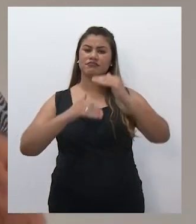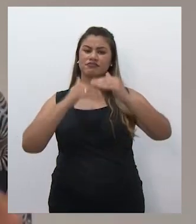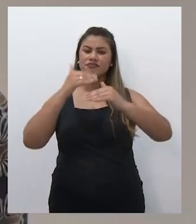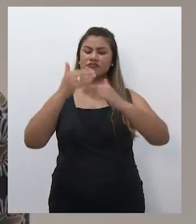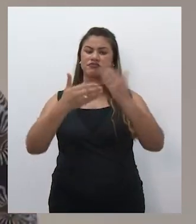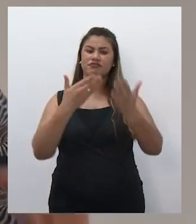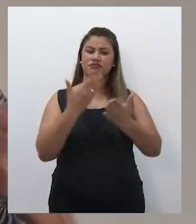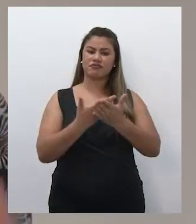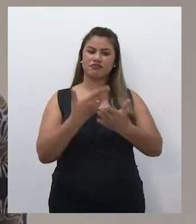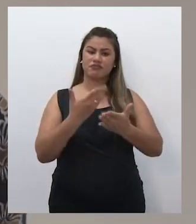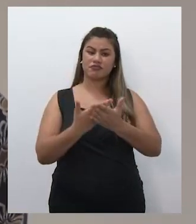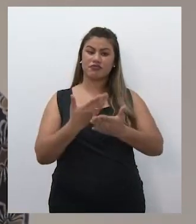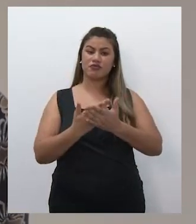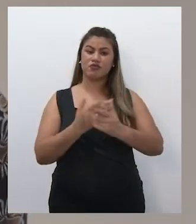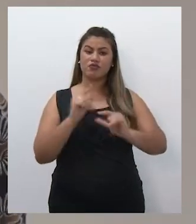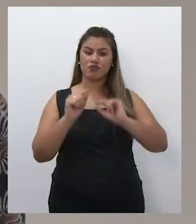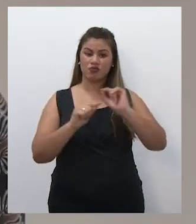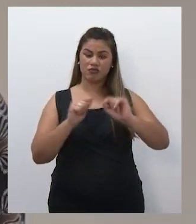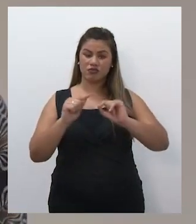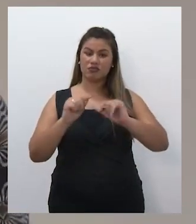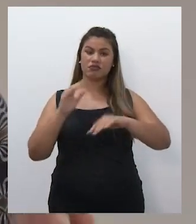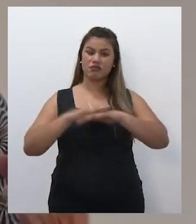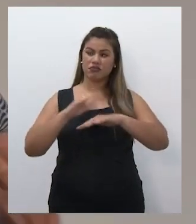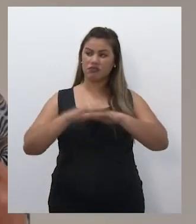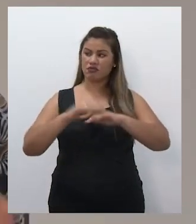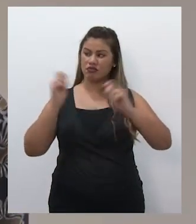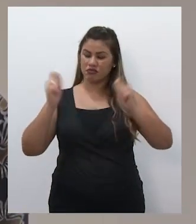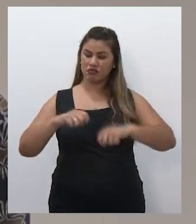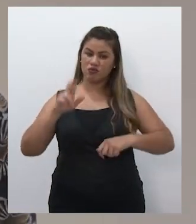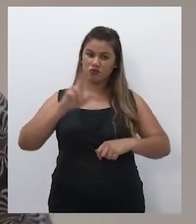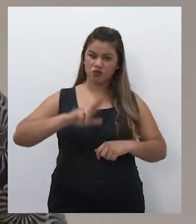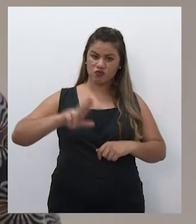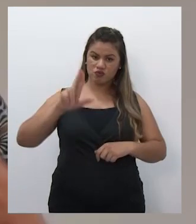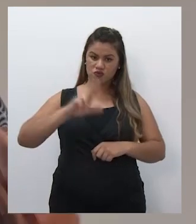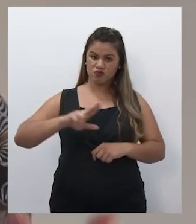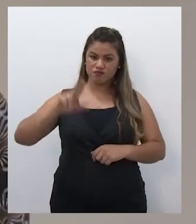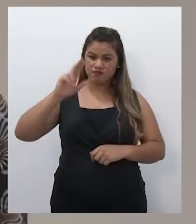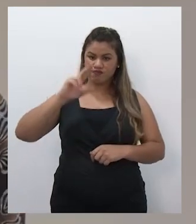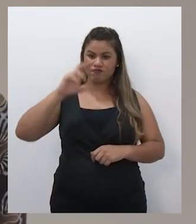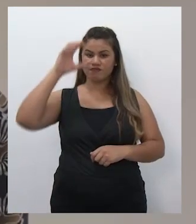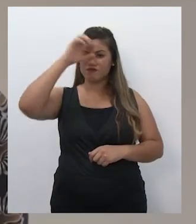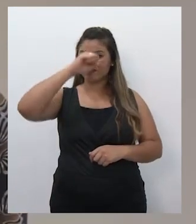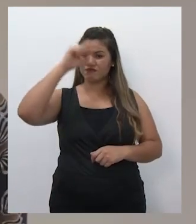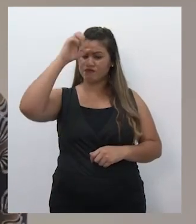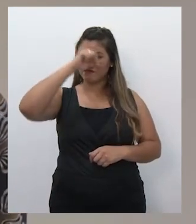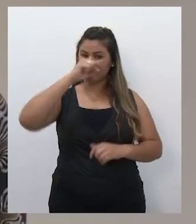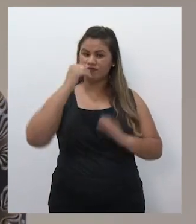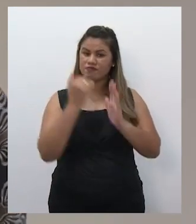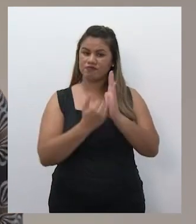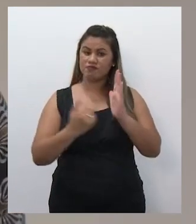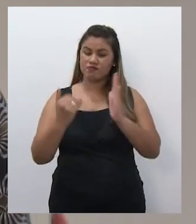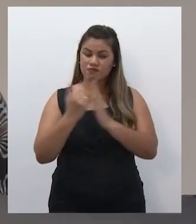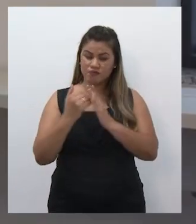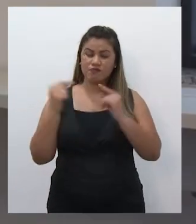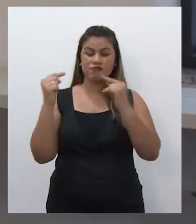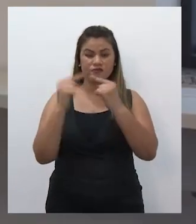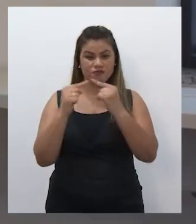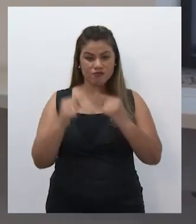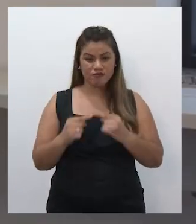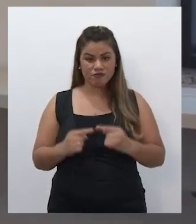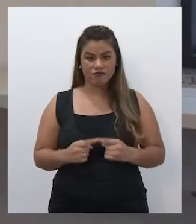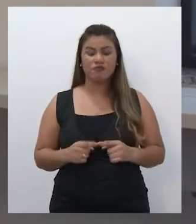a capacidade de usar esse conhecimento, ou seja, ter habilidade para aplicar esses conhecimentos, mas também